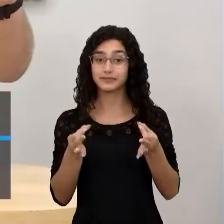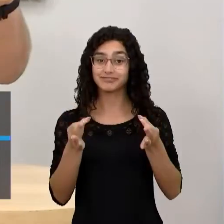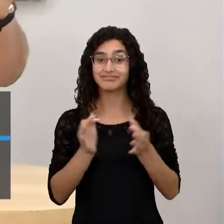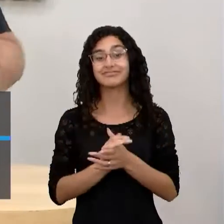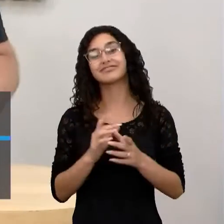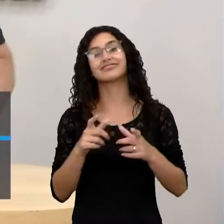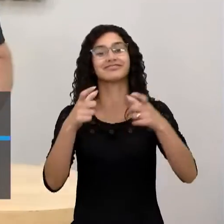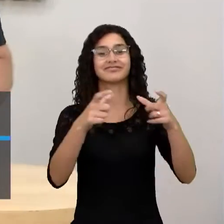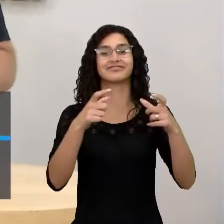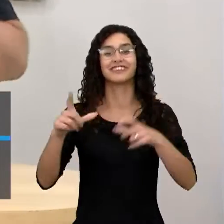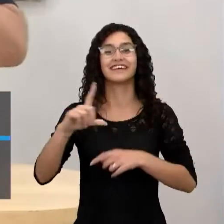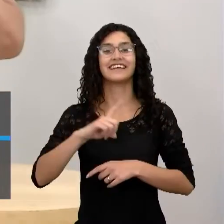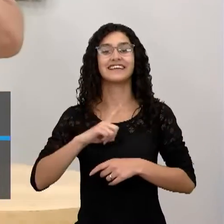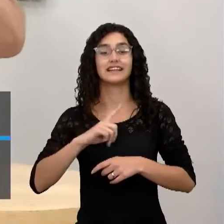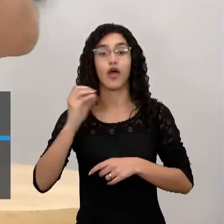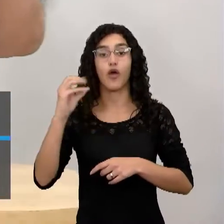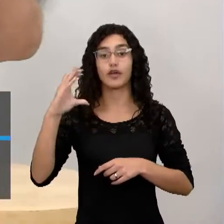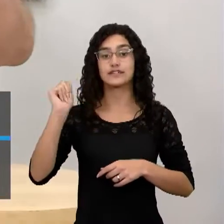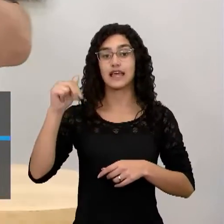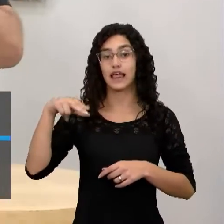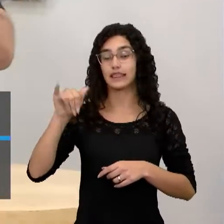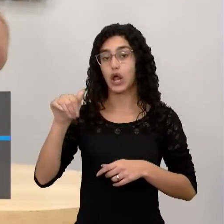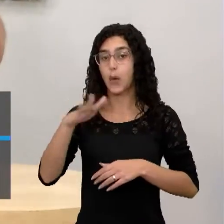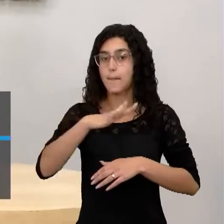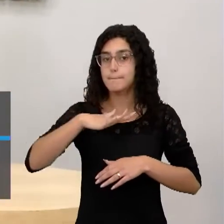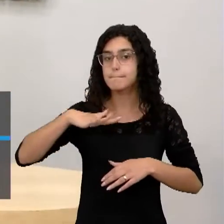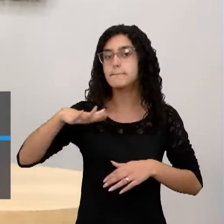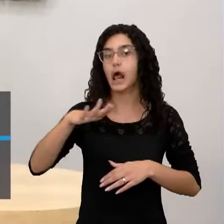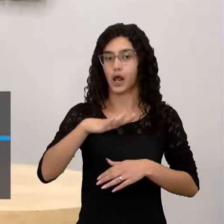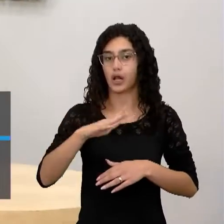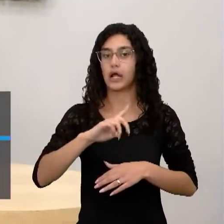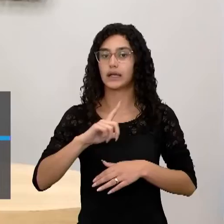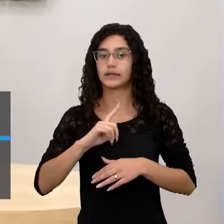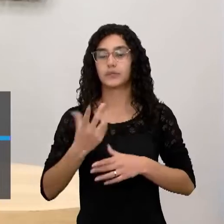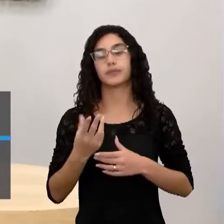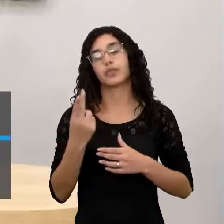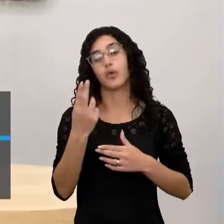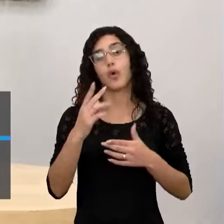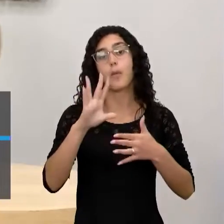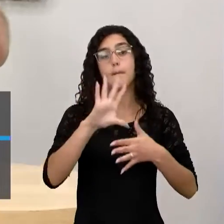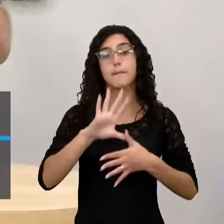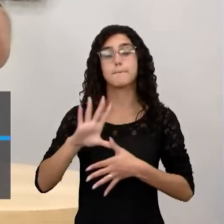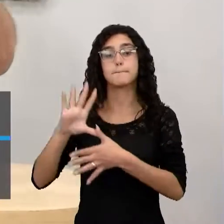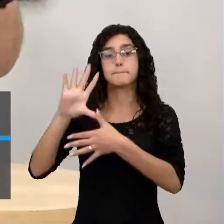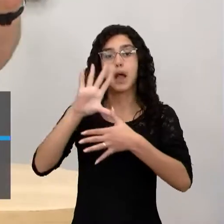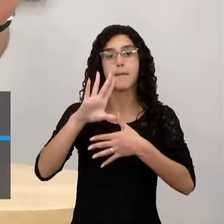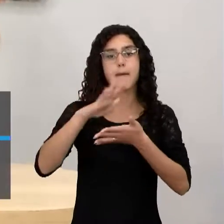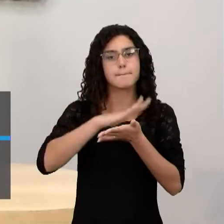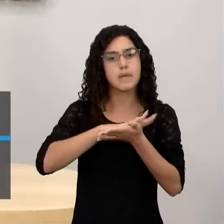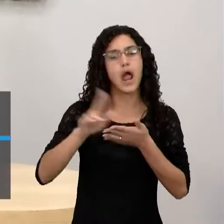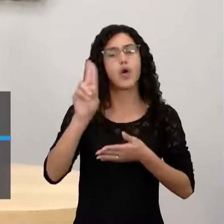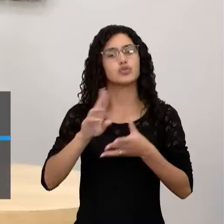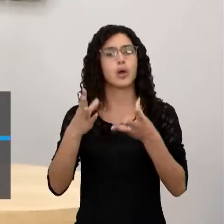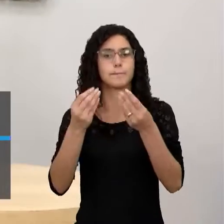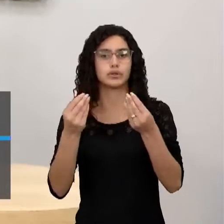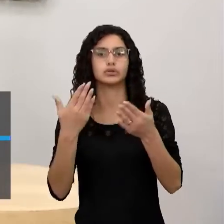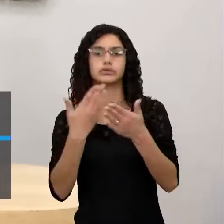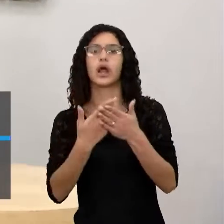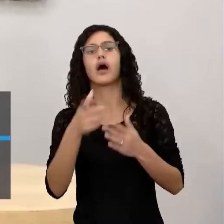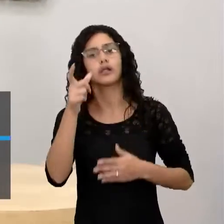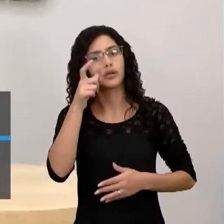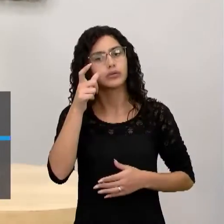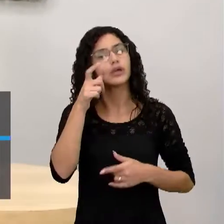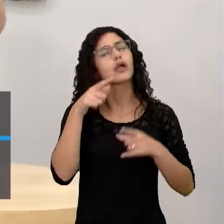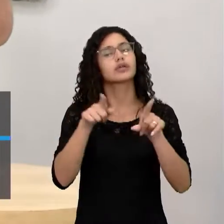Então é a localização da Oceania no planisfério, né? O planisfério, quando a gente fala, é aquele mapa plano, né, que a gente usa muito nas aulas e